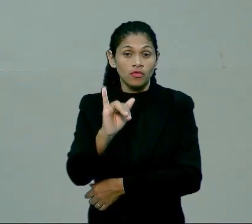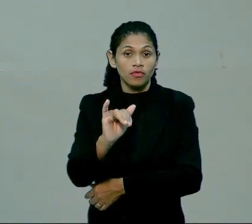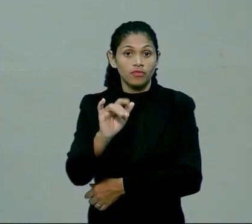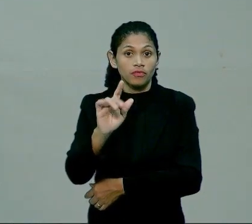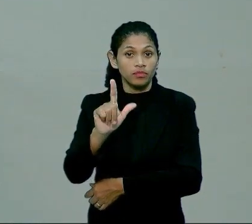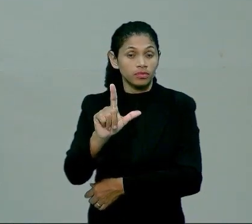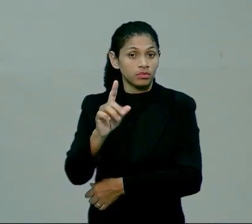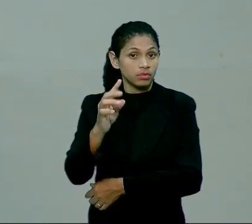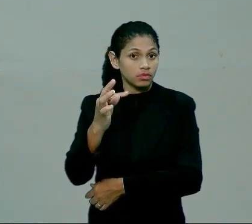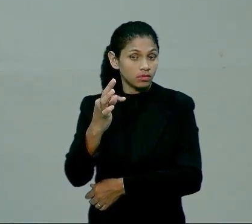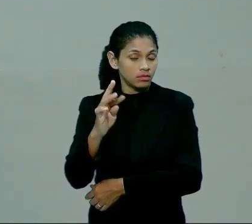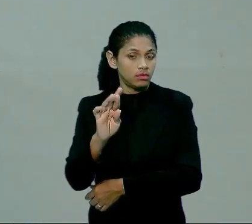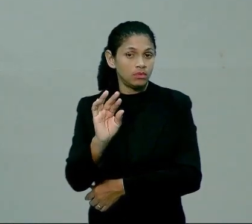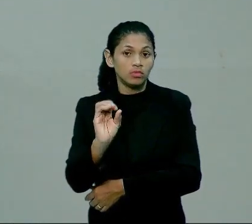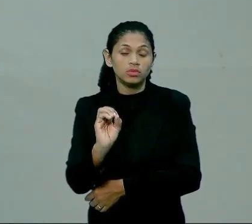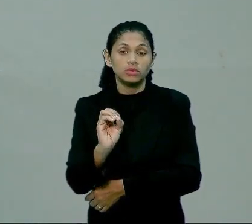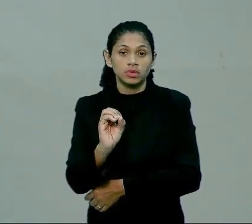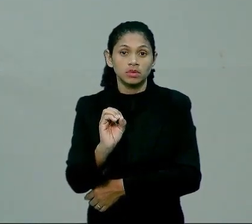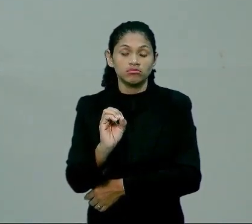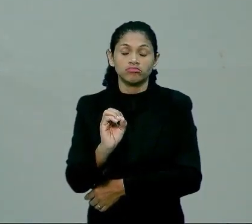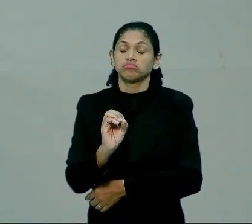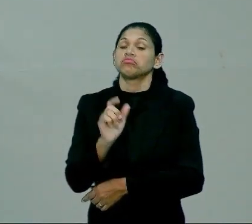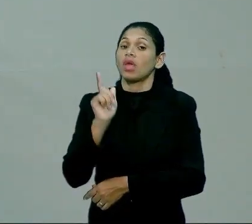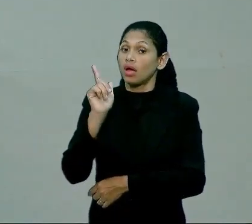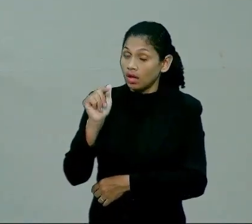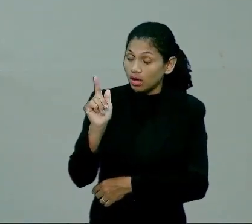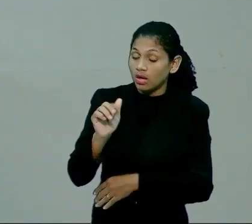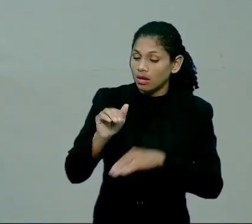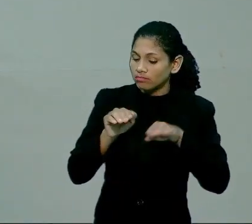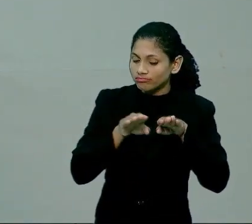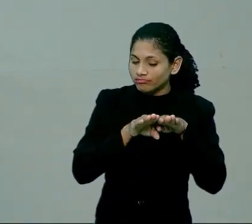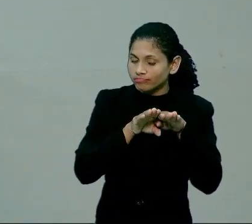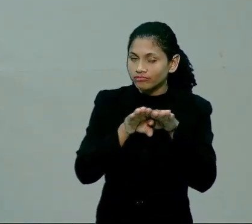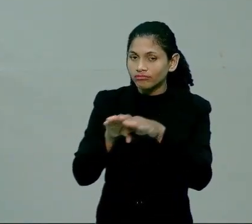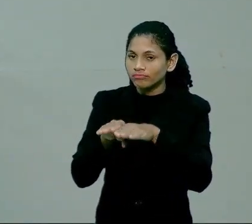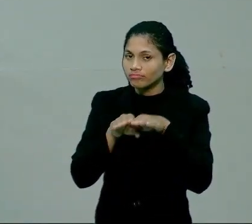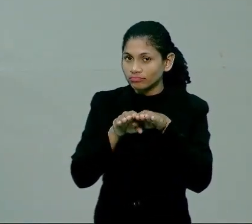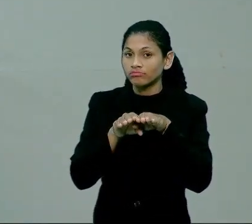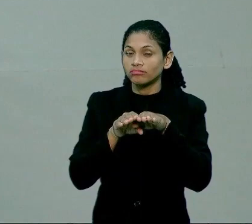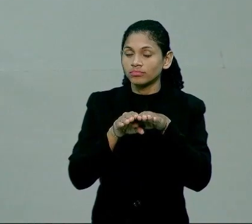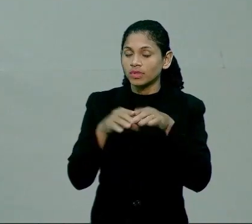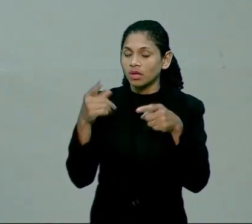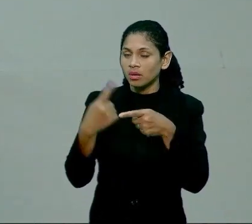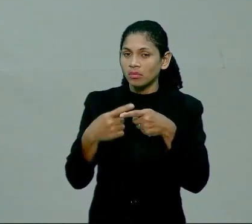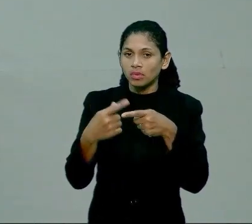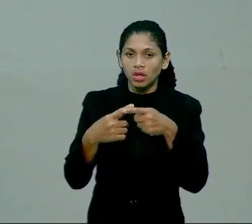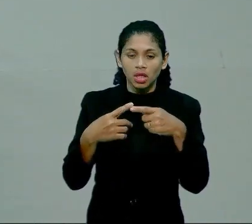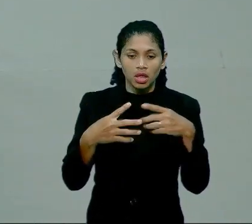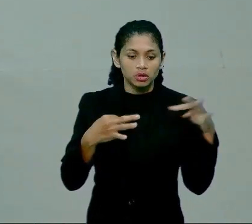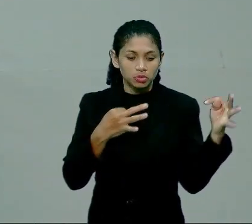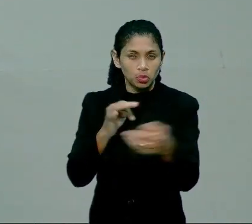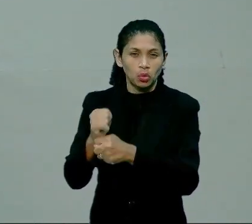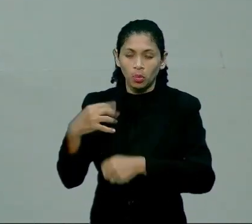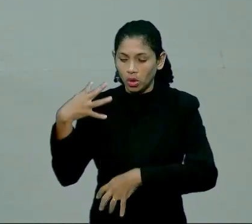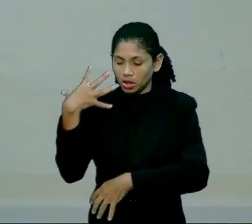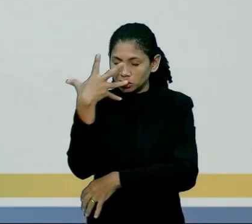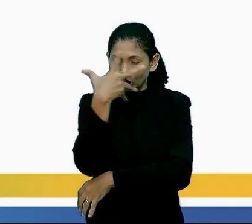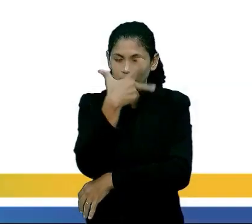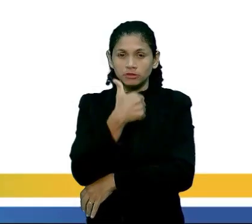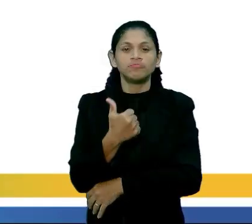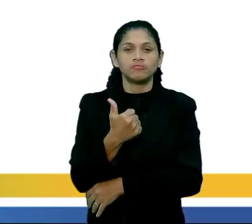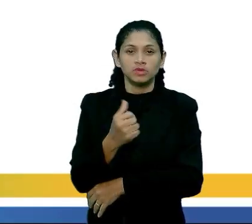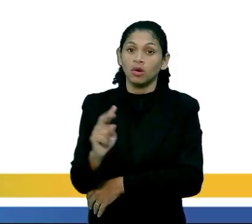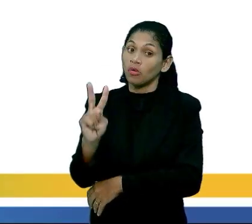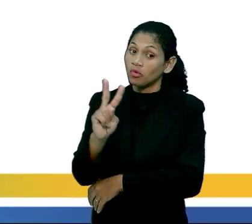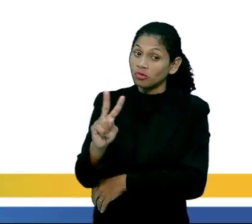padronização, um direcionamento do que é ser belo, então vamos todo mundo ficar belo dessa mesma forma. E usa os filtros, a harmonização, esse